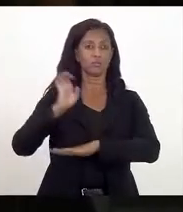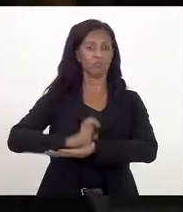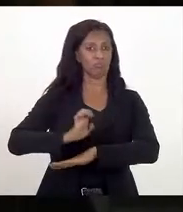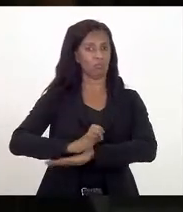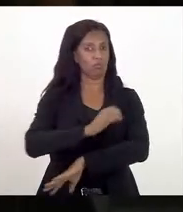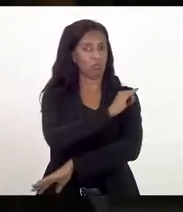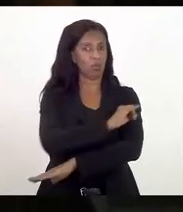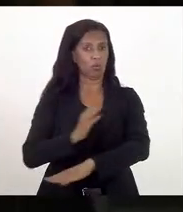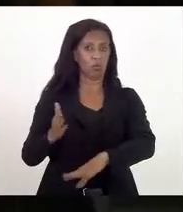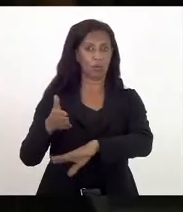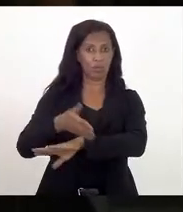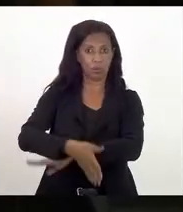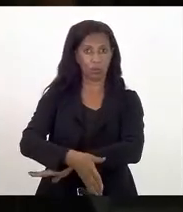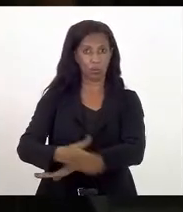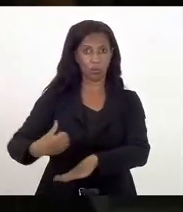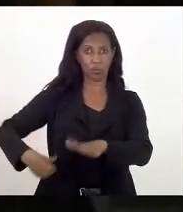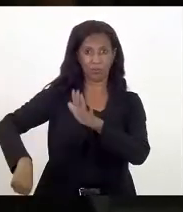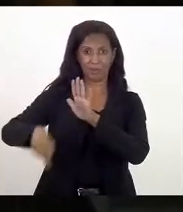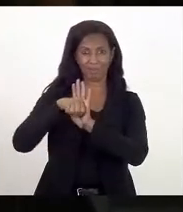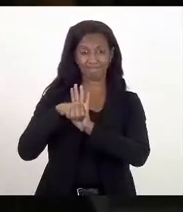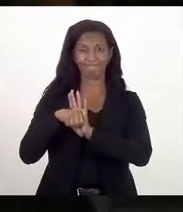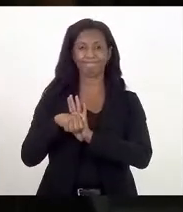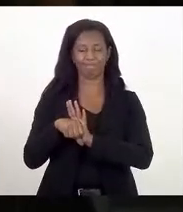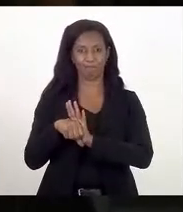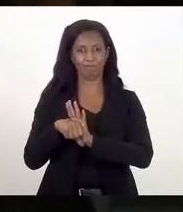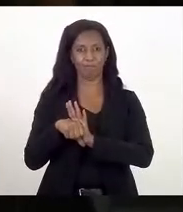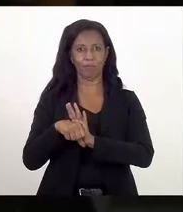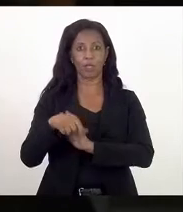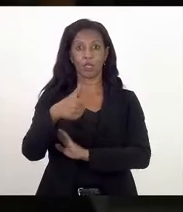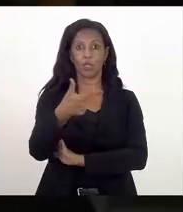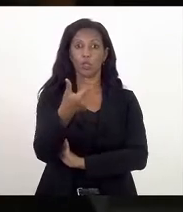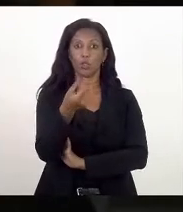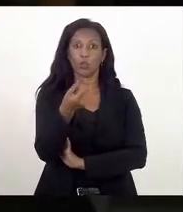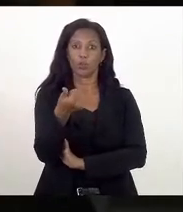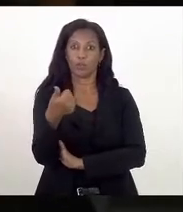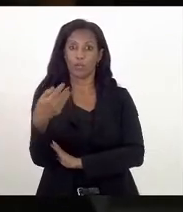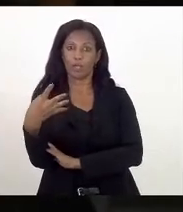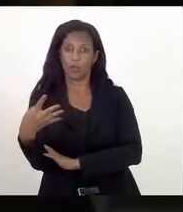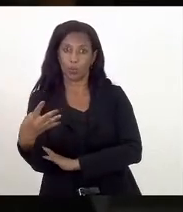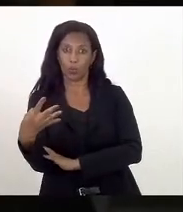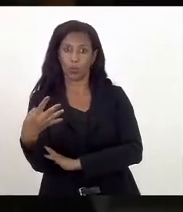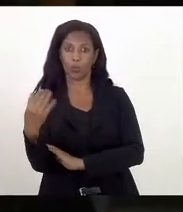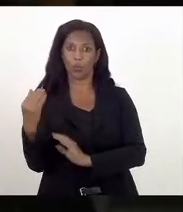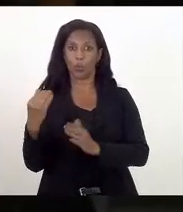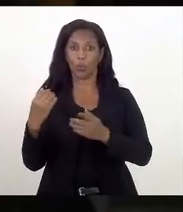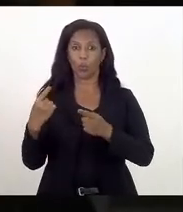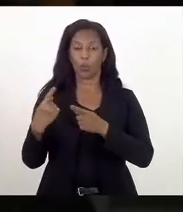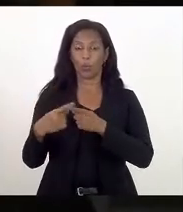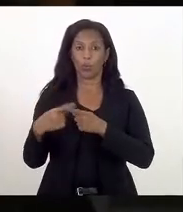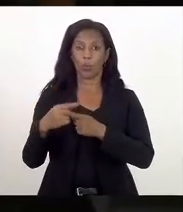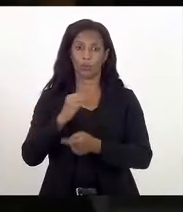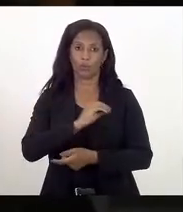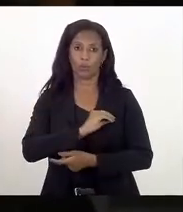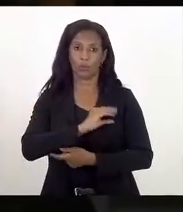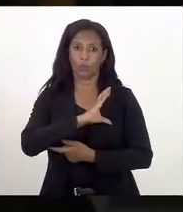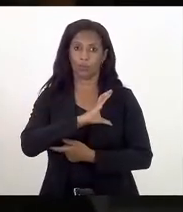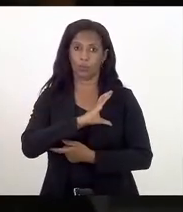numa crise sem precedente, quando em 2014, por conta de aumentos irresponsáveis,